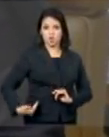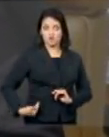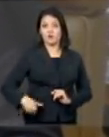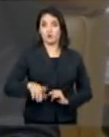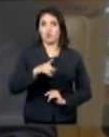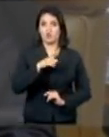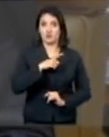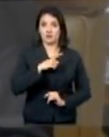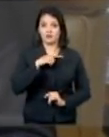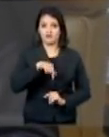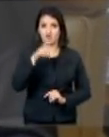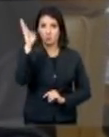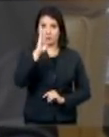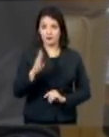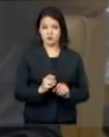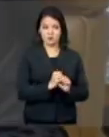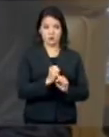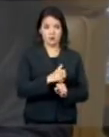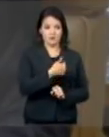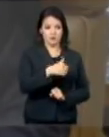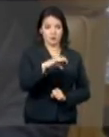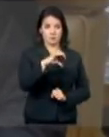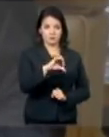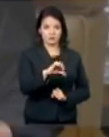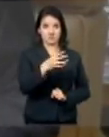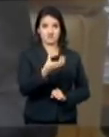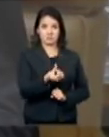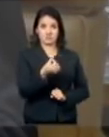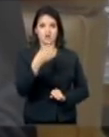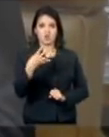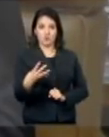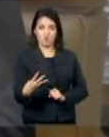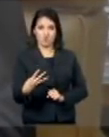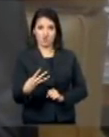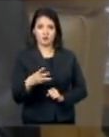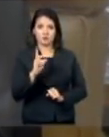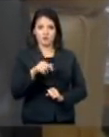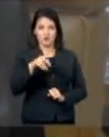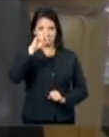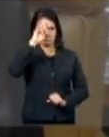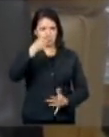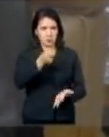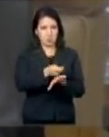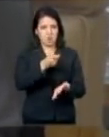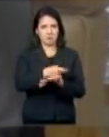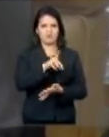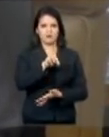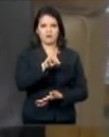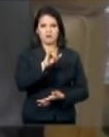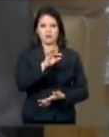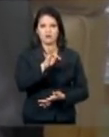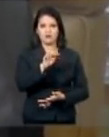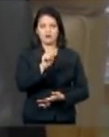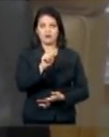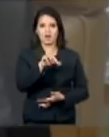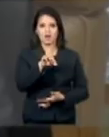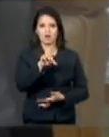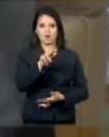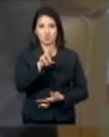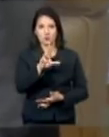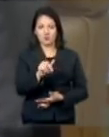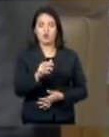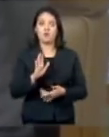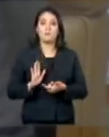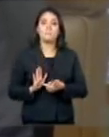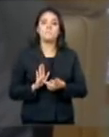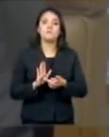em 1964 mostrou se fortemente estimulado como dizia o padre